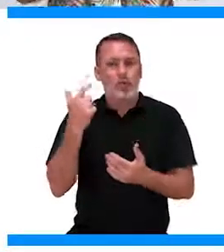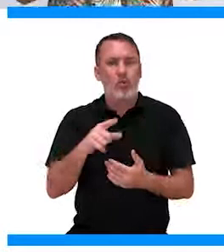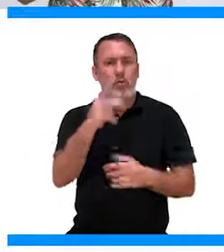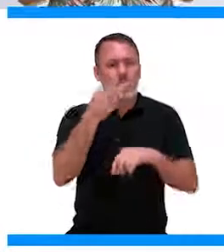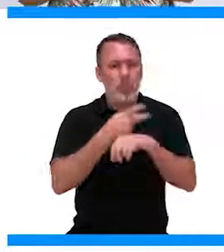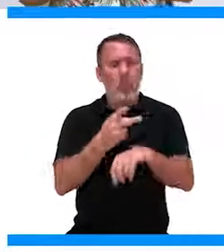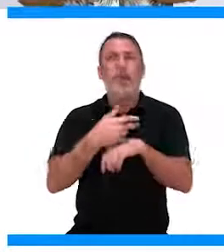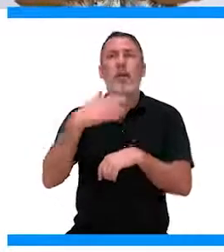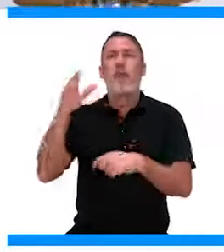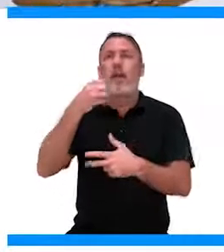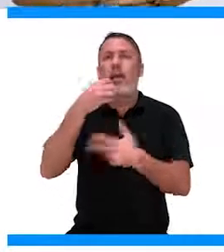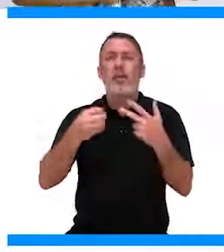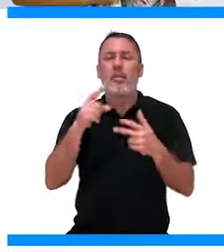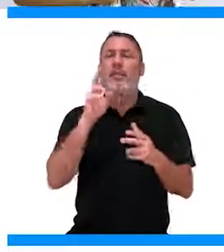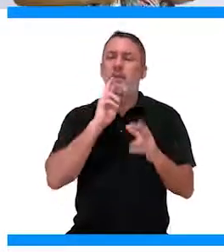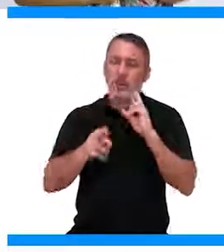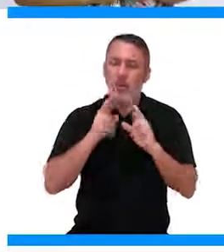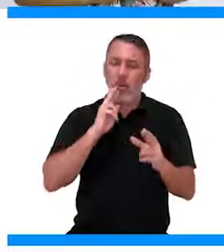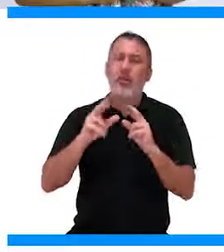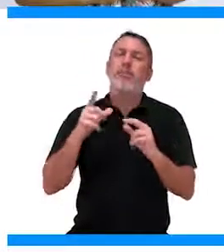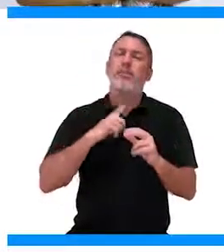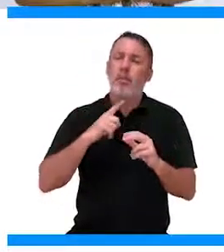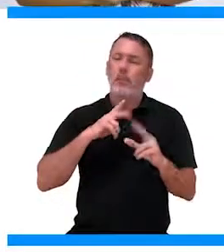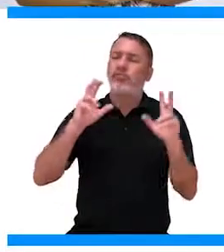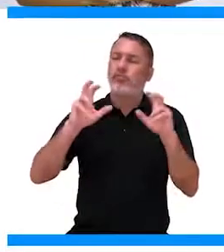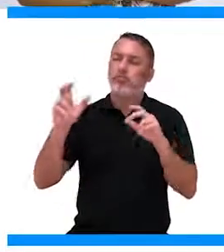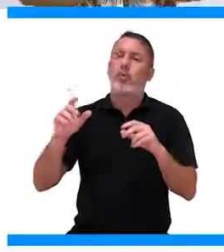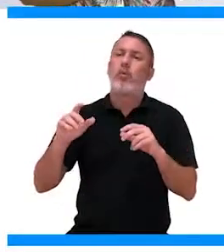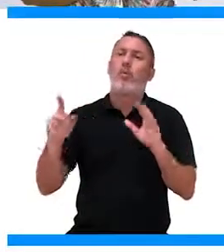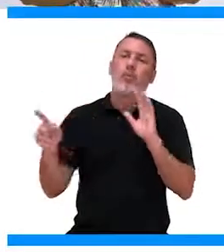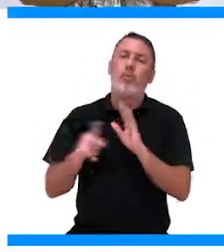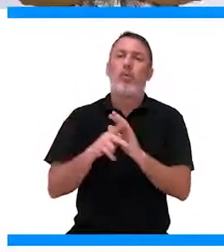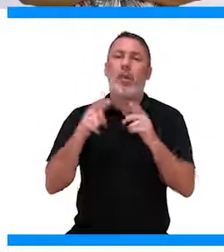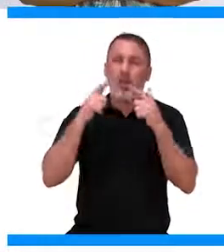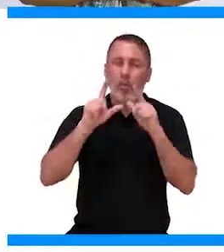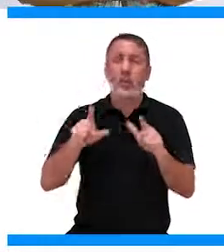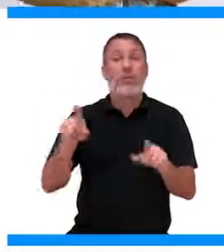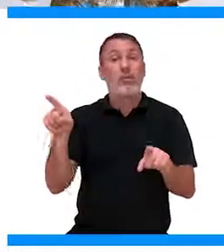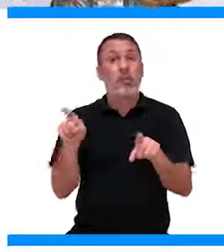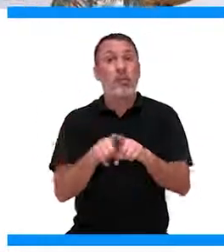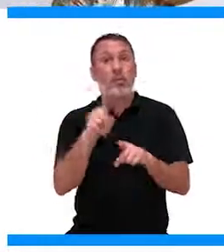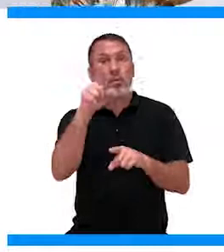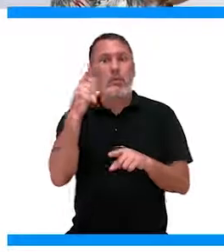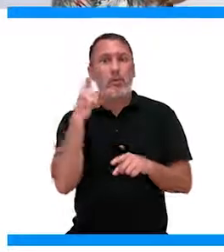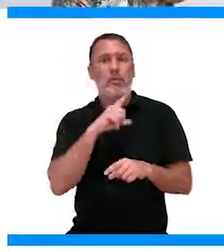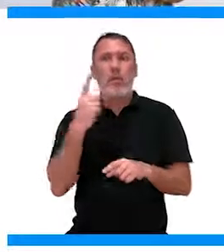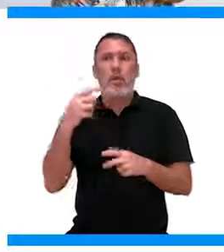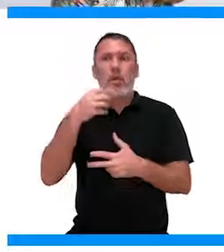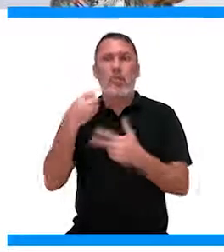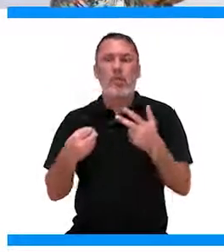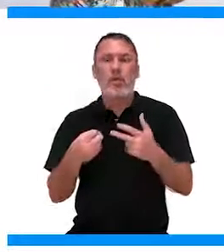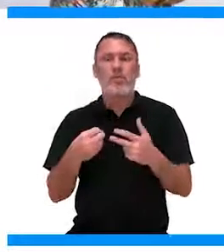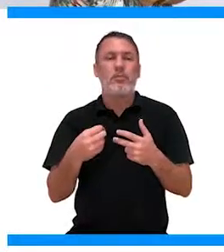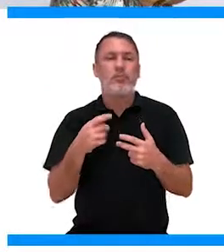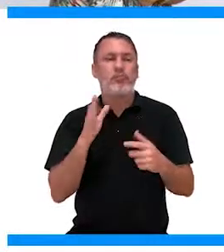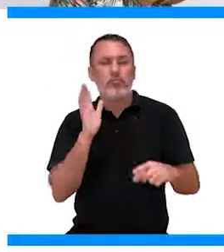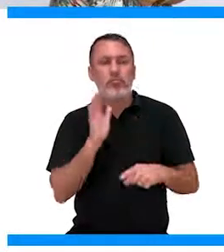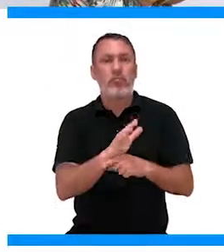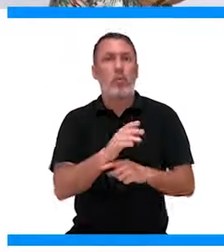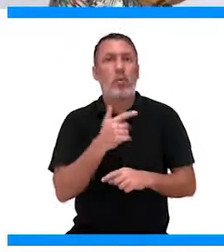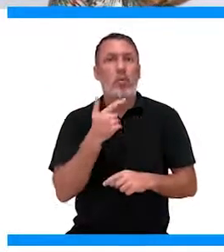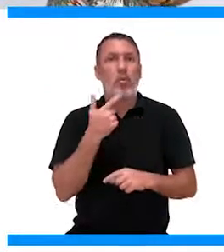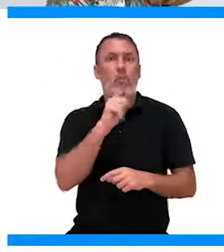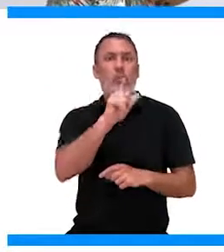conteúdo, procurem mais questões do Enem, que vocês vão encontrar questões do Enem com figuras de linguagem, e às vezes você tem uma questão do Enem que tem figura